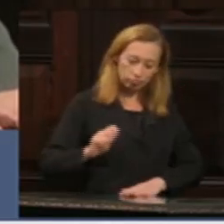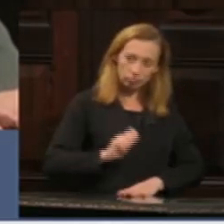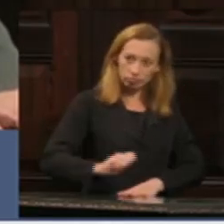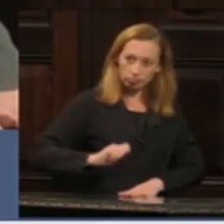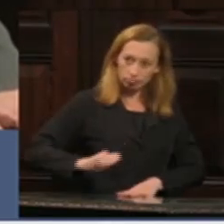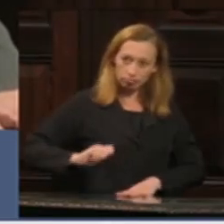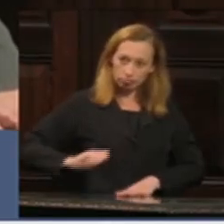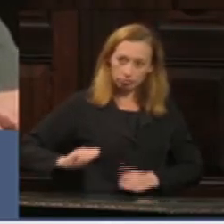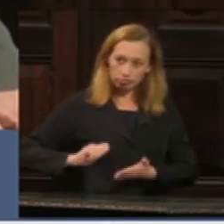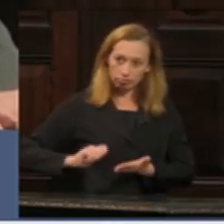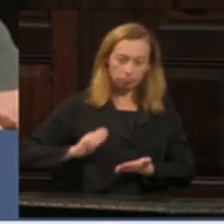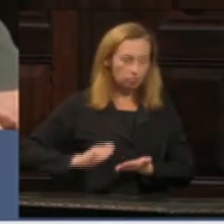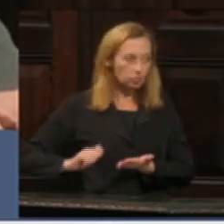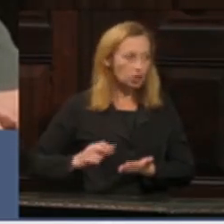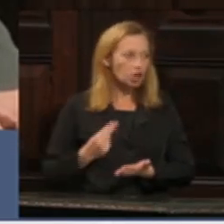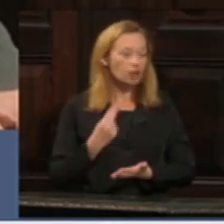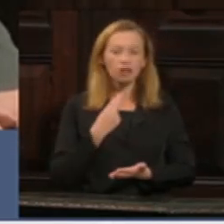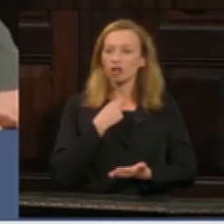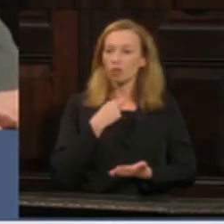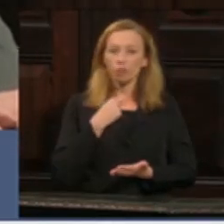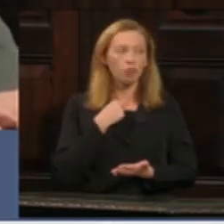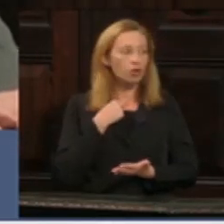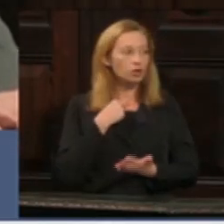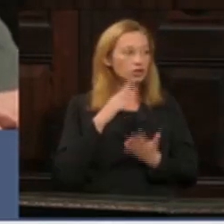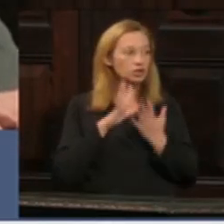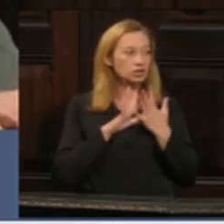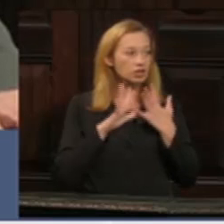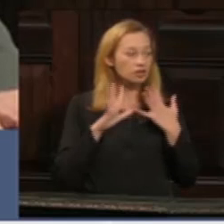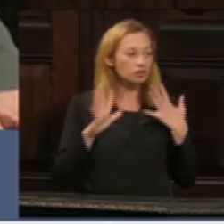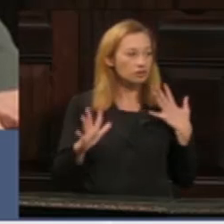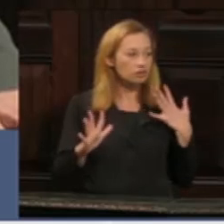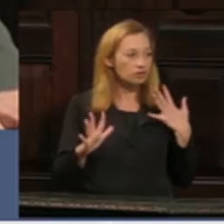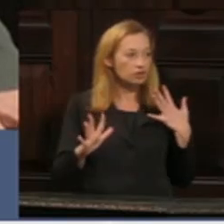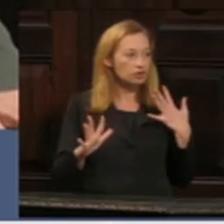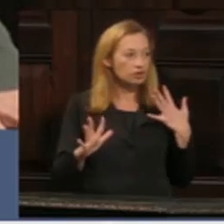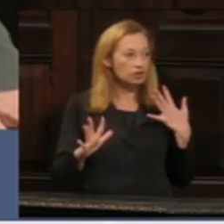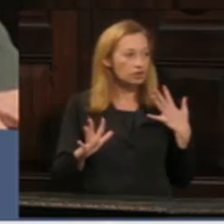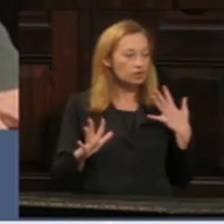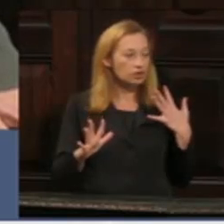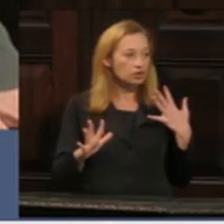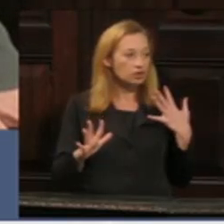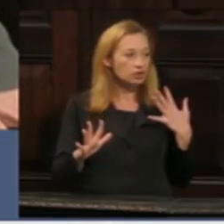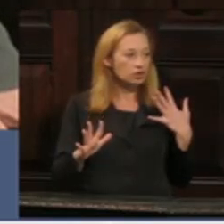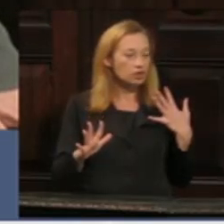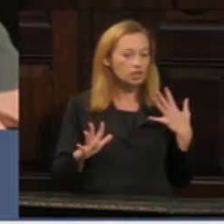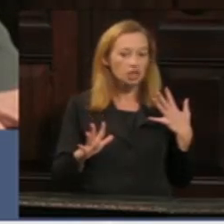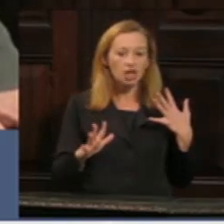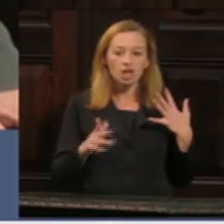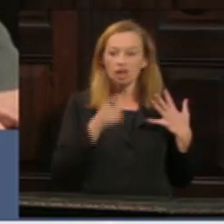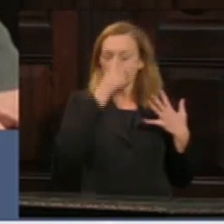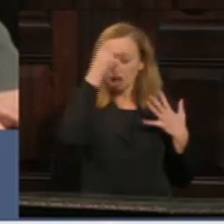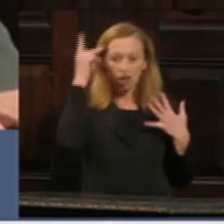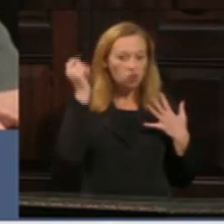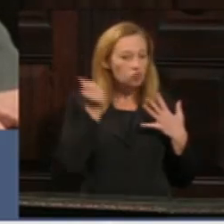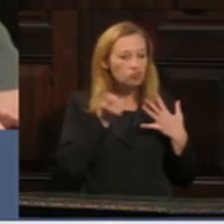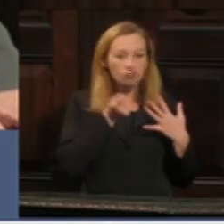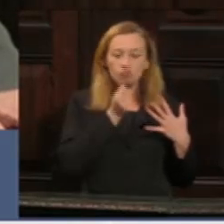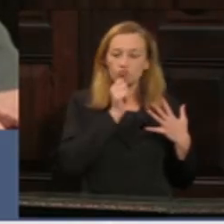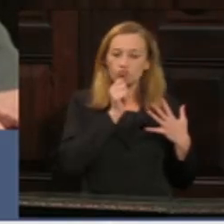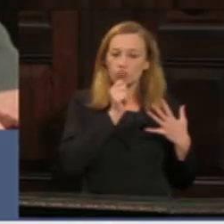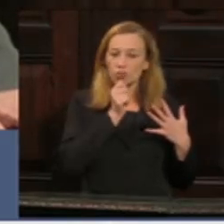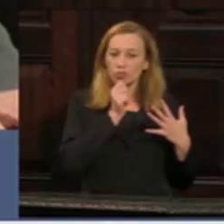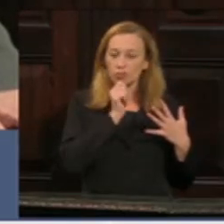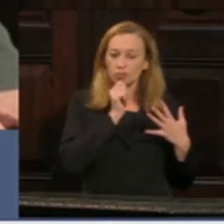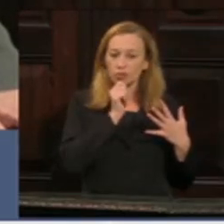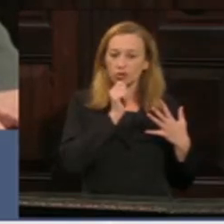E não pode ficar na fila nenhum obsessor de deputado, só o